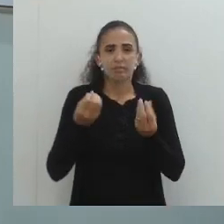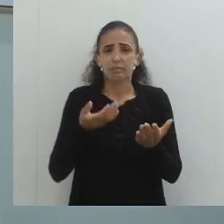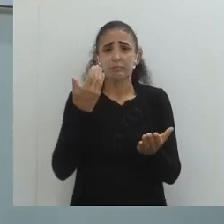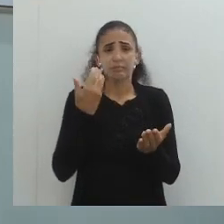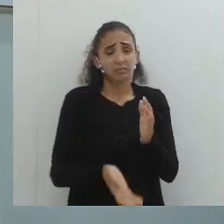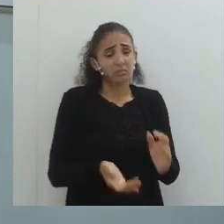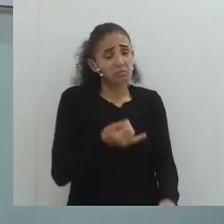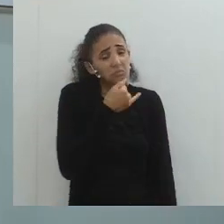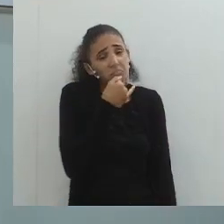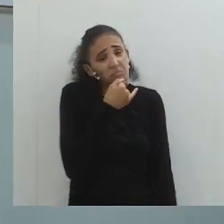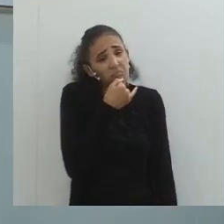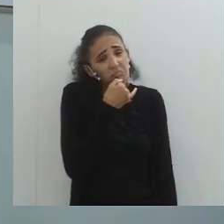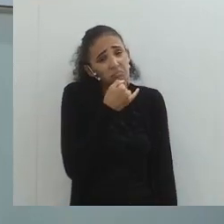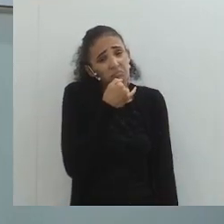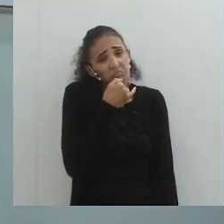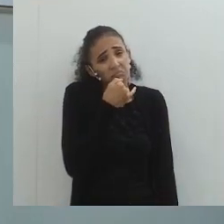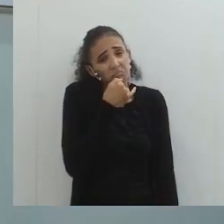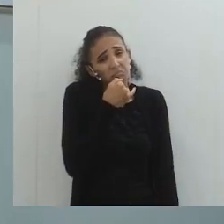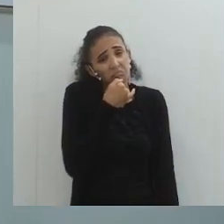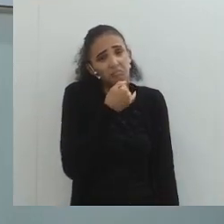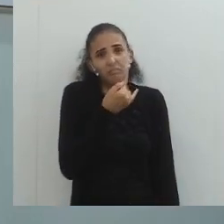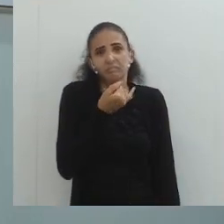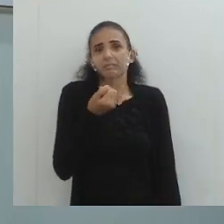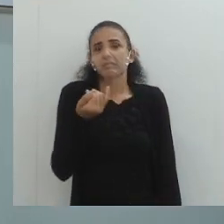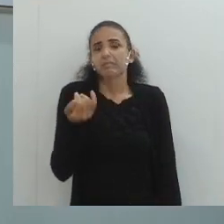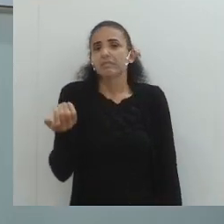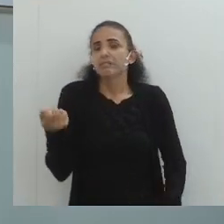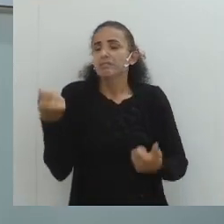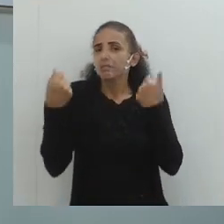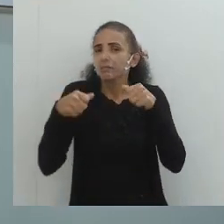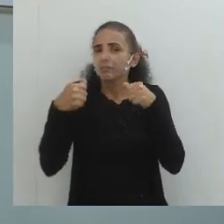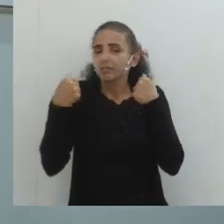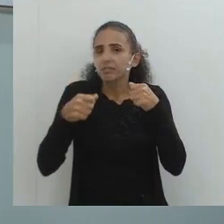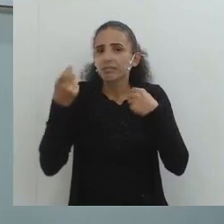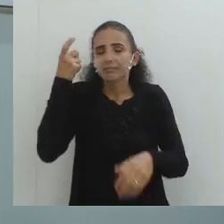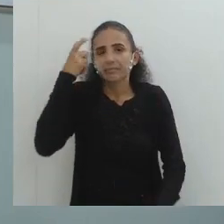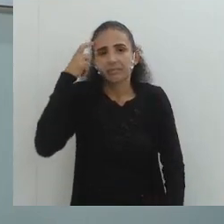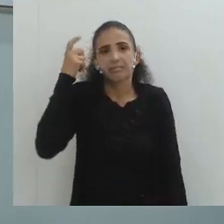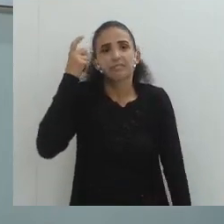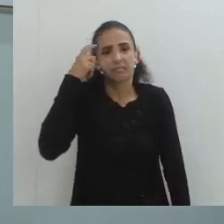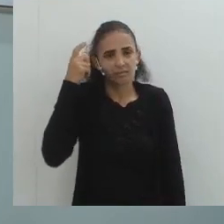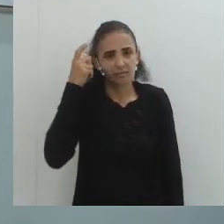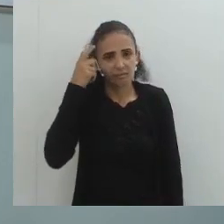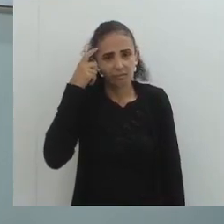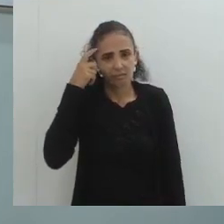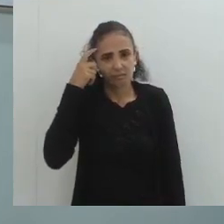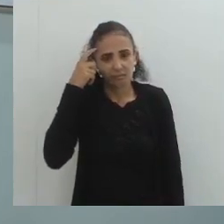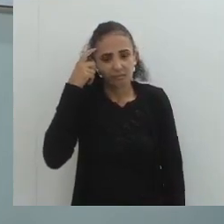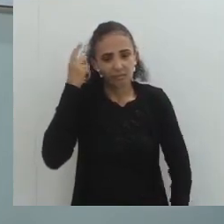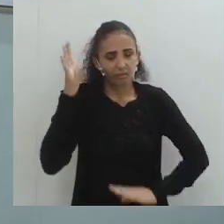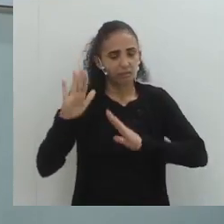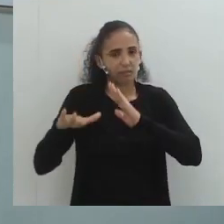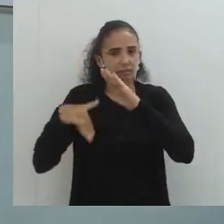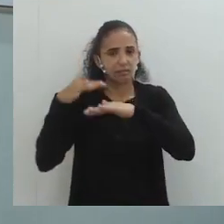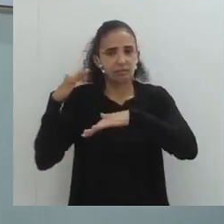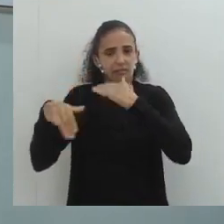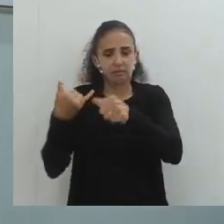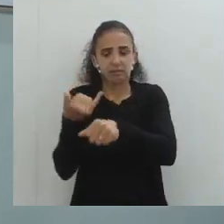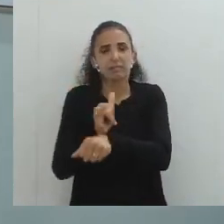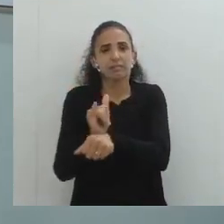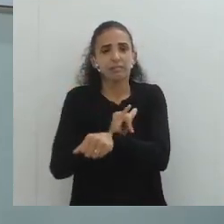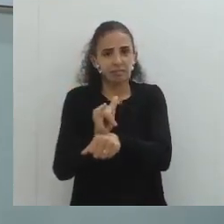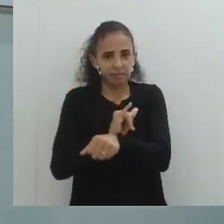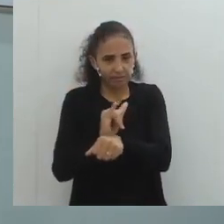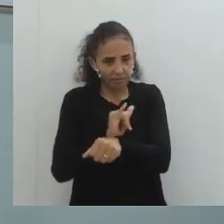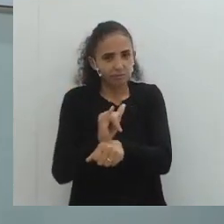fico triste. Mas eu preciso refletir sobre isso daí para eu começar a desenvolver as estratégias para passar